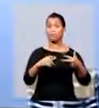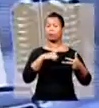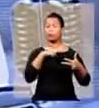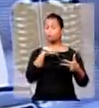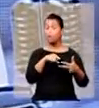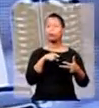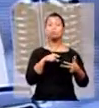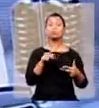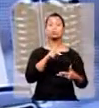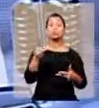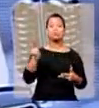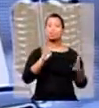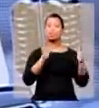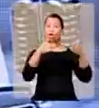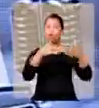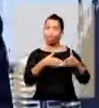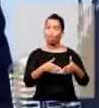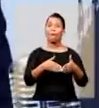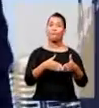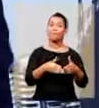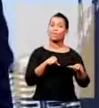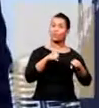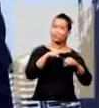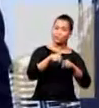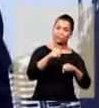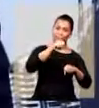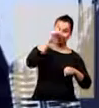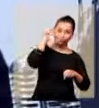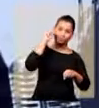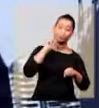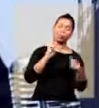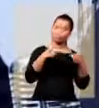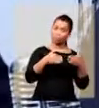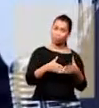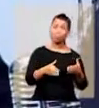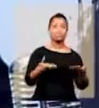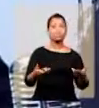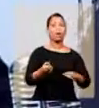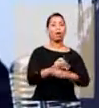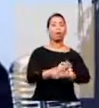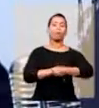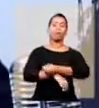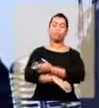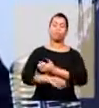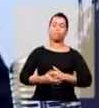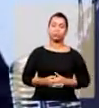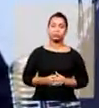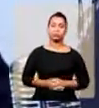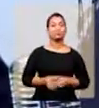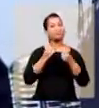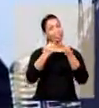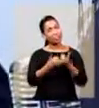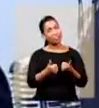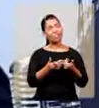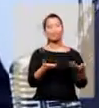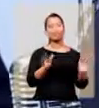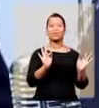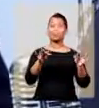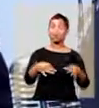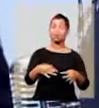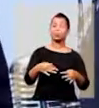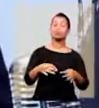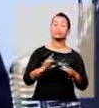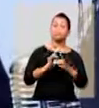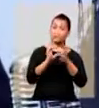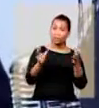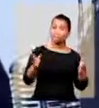acredito assim, é emocionante para mim. Legal, gente. Estamos caminhando para o final. Vou deixar a consideração final aí para o Jatobá, falar o que ele quiser,